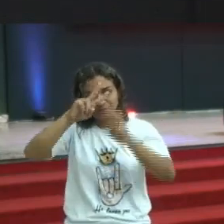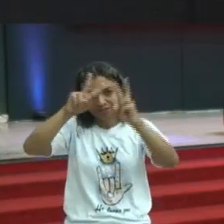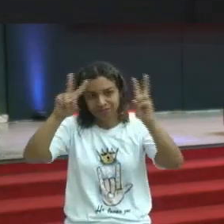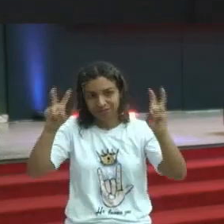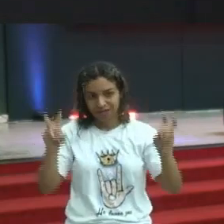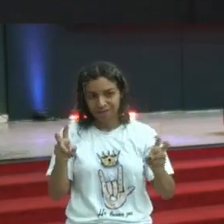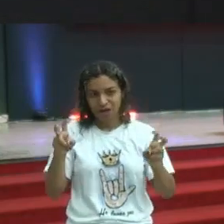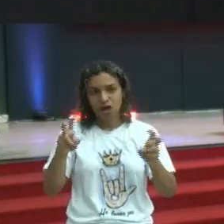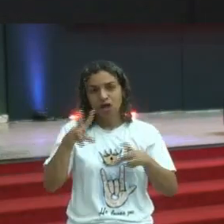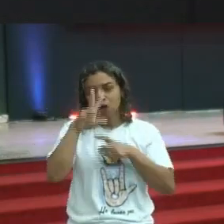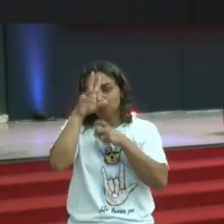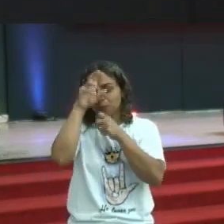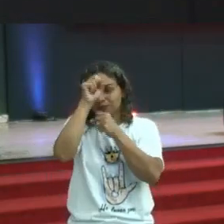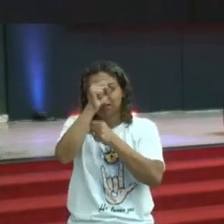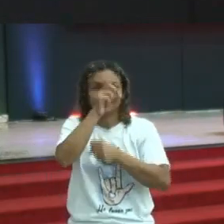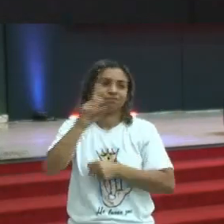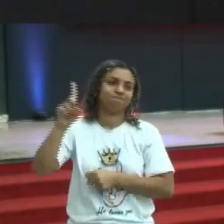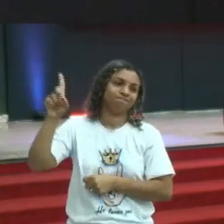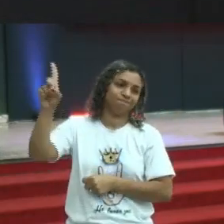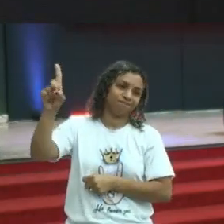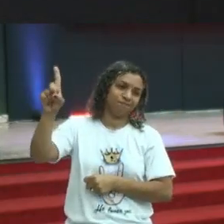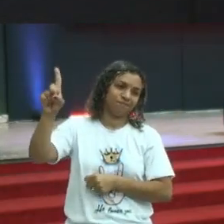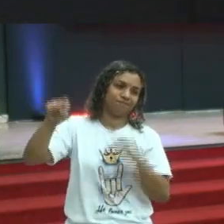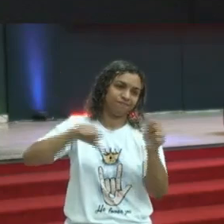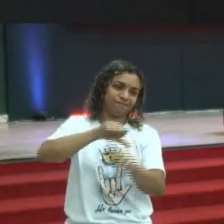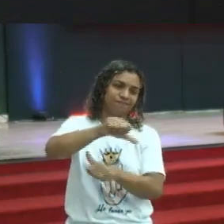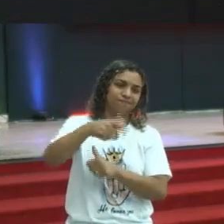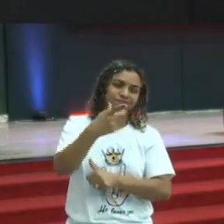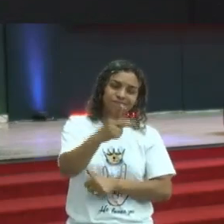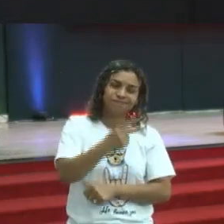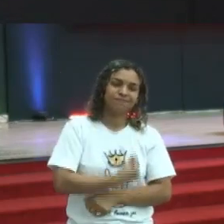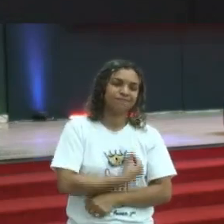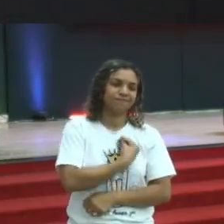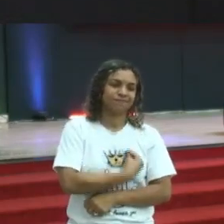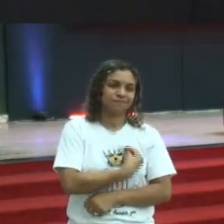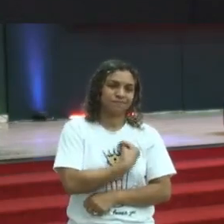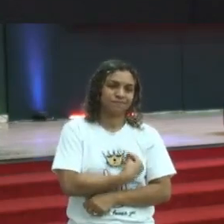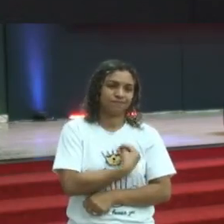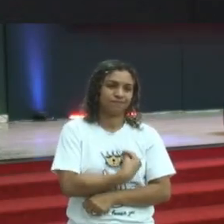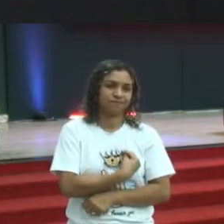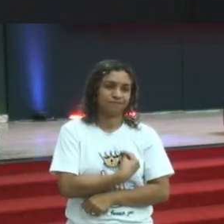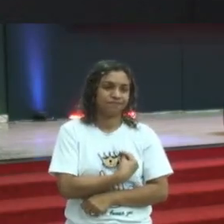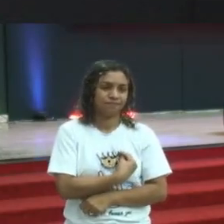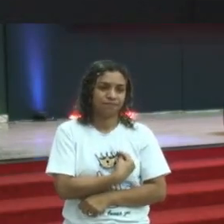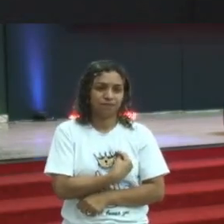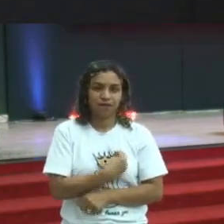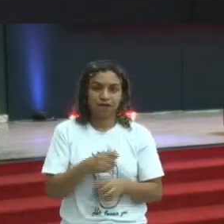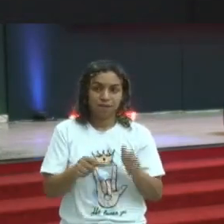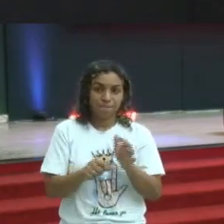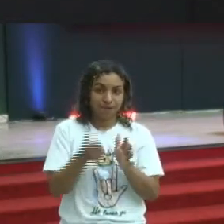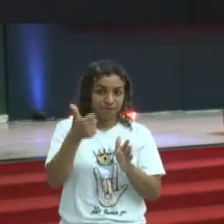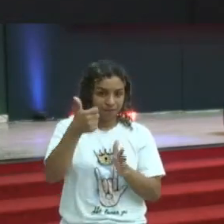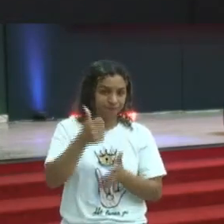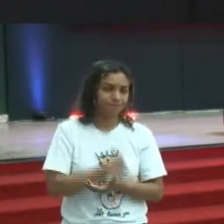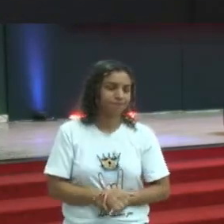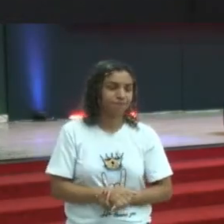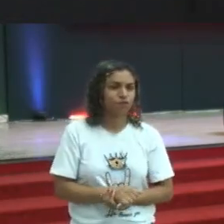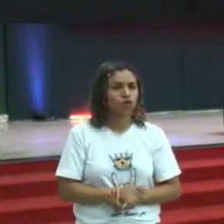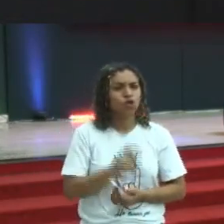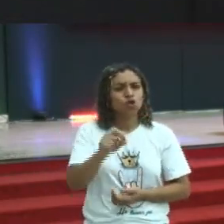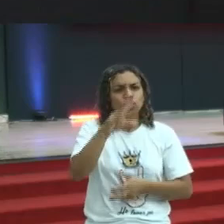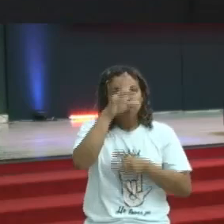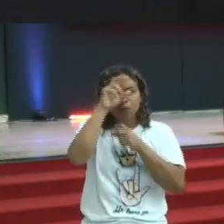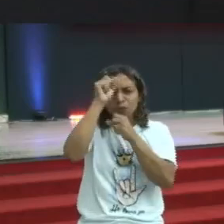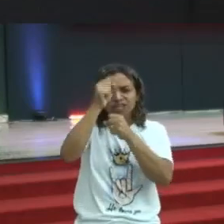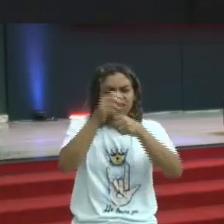o poder de Deus para mudar a sua vida. Primeiro lugar, o que o poder